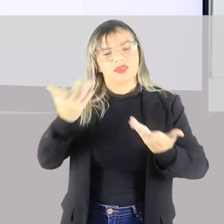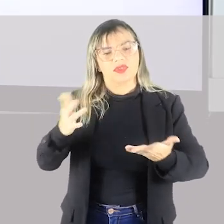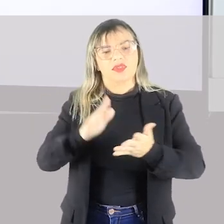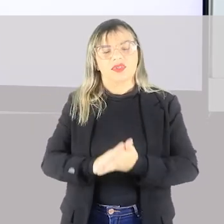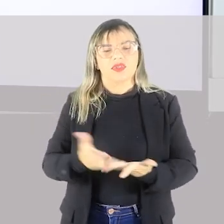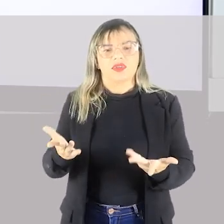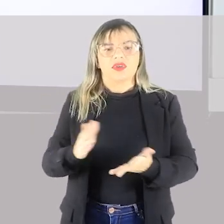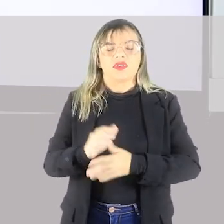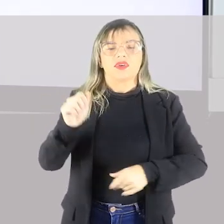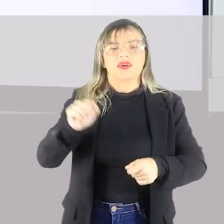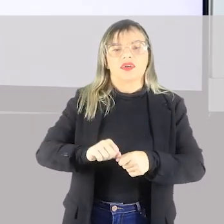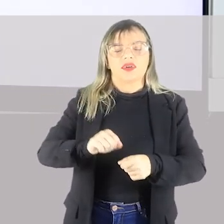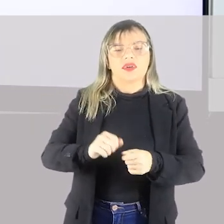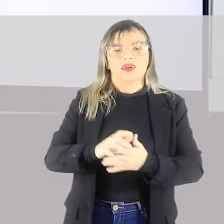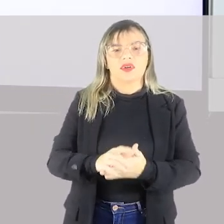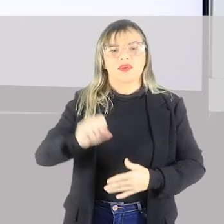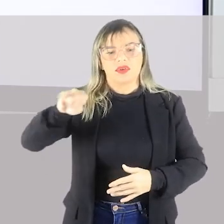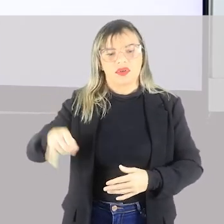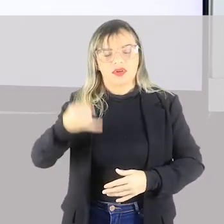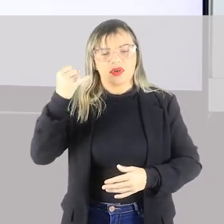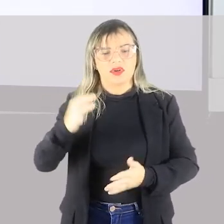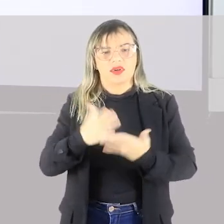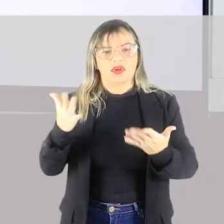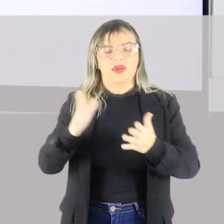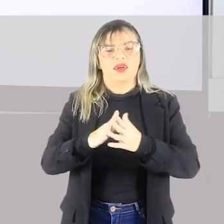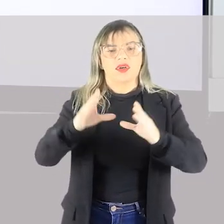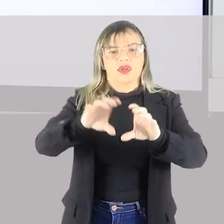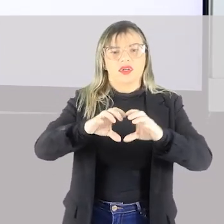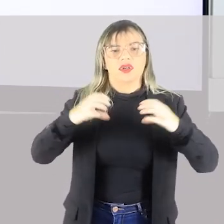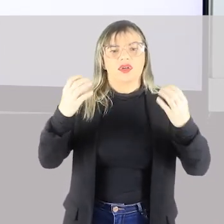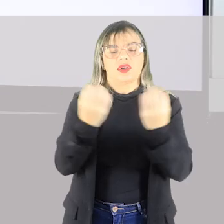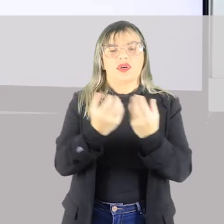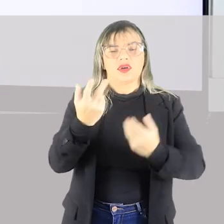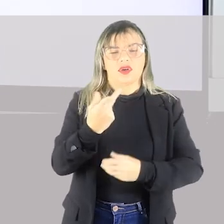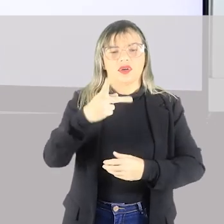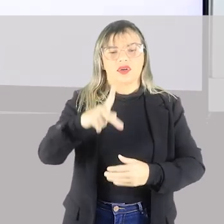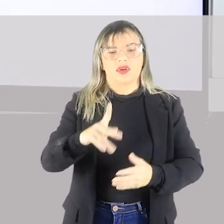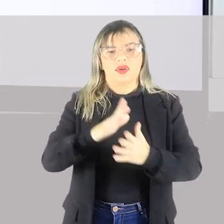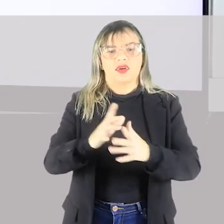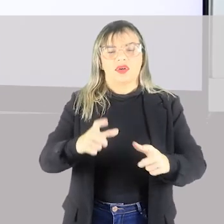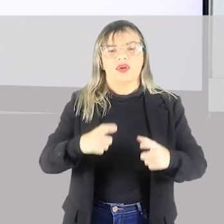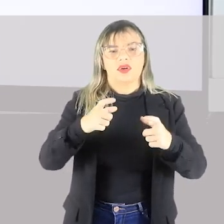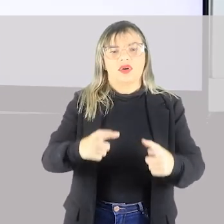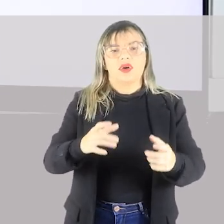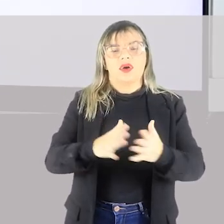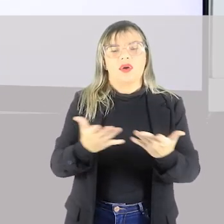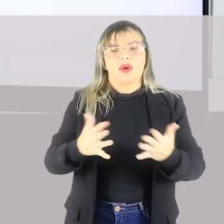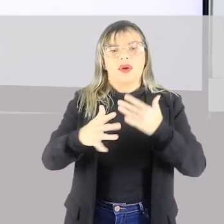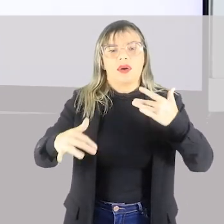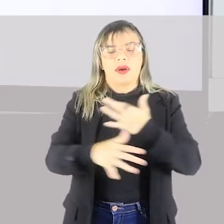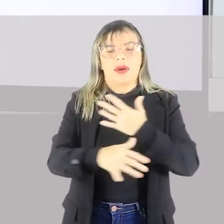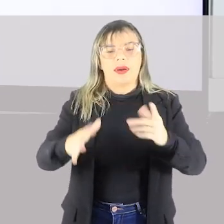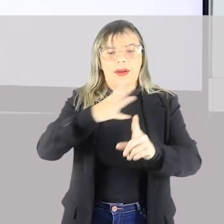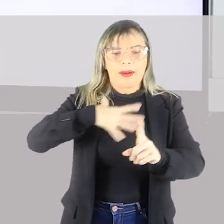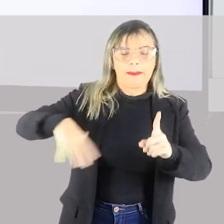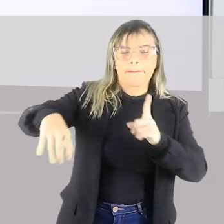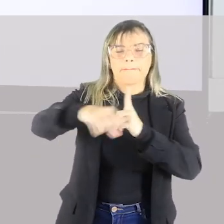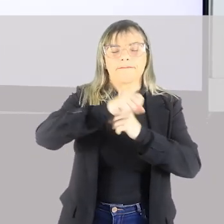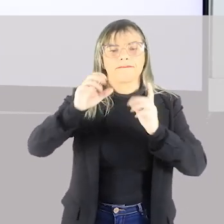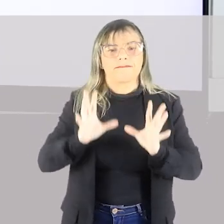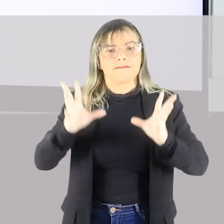Porque fazendo isso, você vai estar usando também a favor da sua comunidade, do seu bairro, da sua cidade, da sociedade em